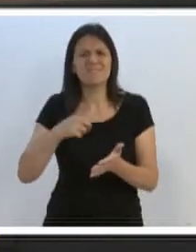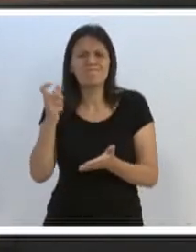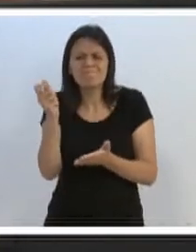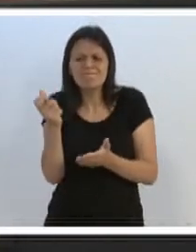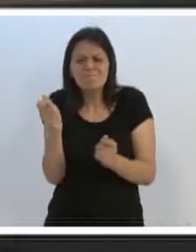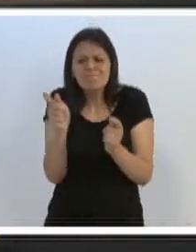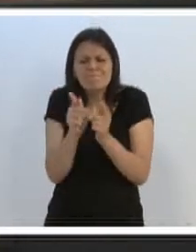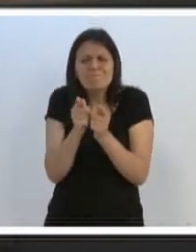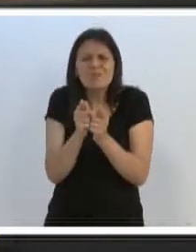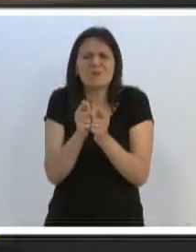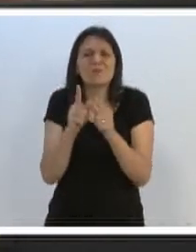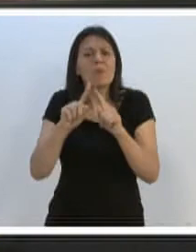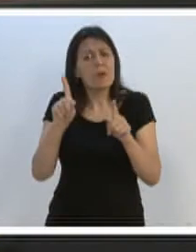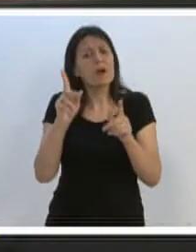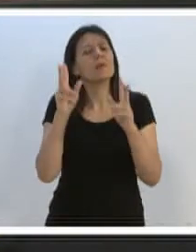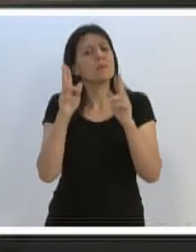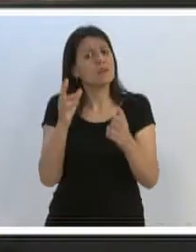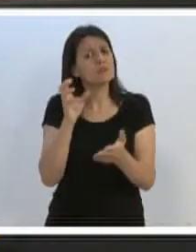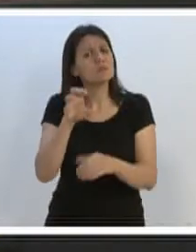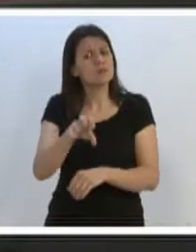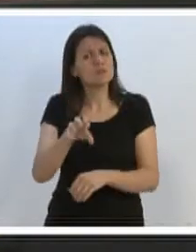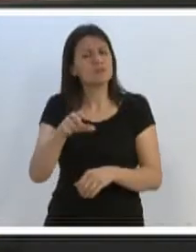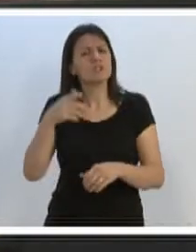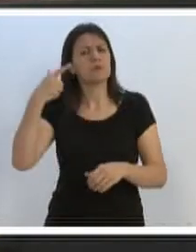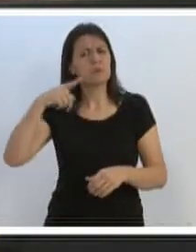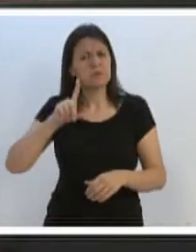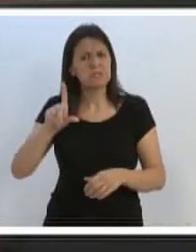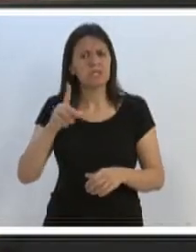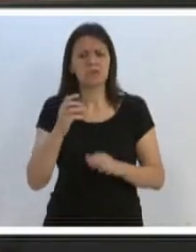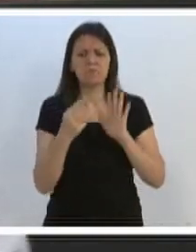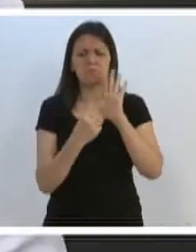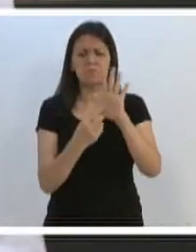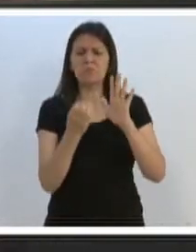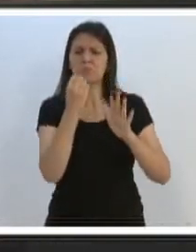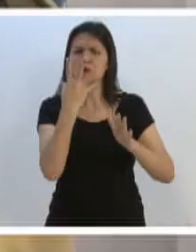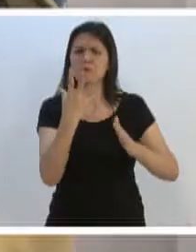mas mesmo assim vem trazendo excelentes resultados.